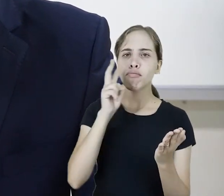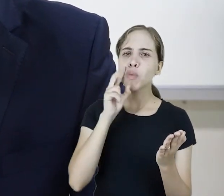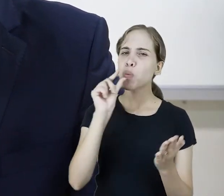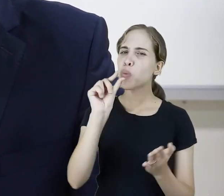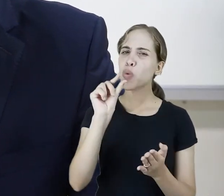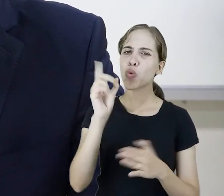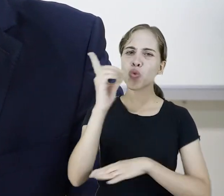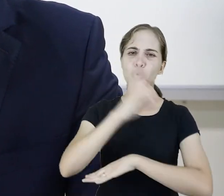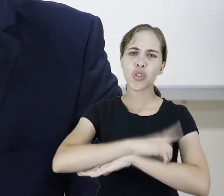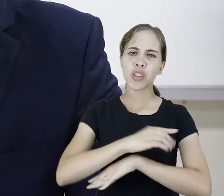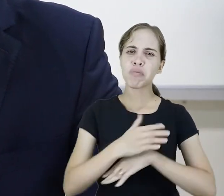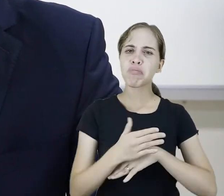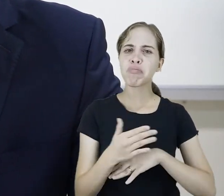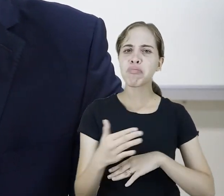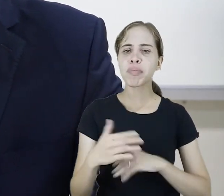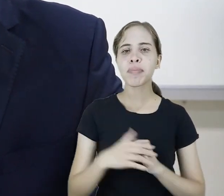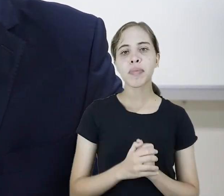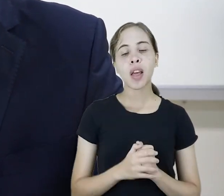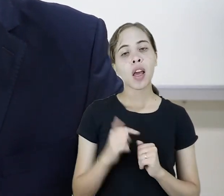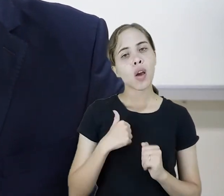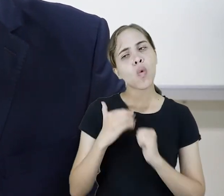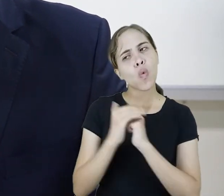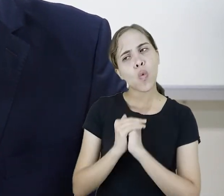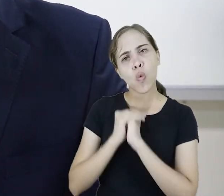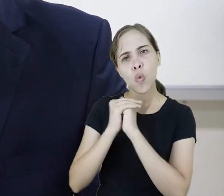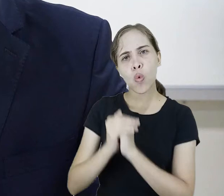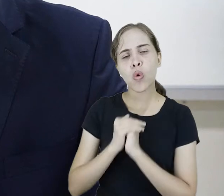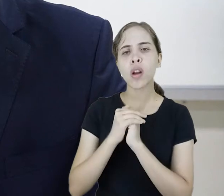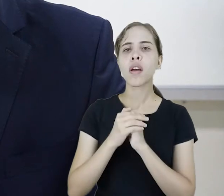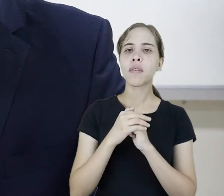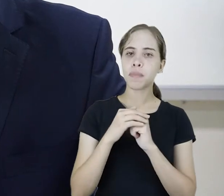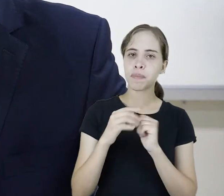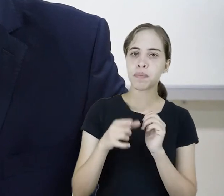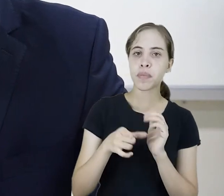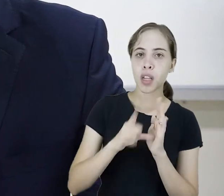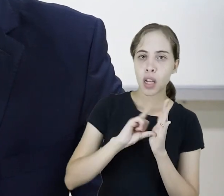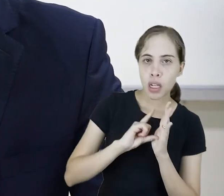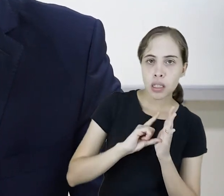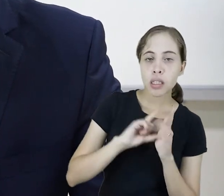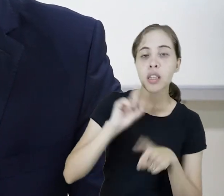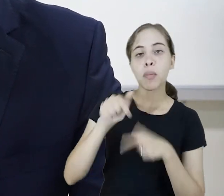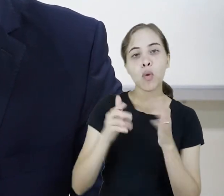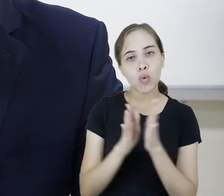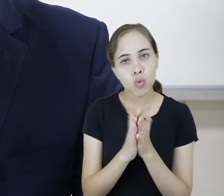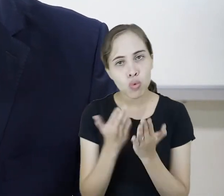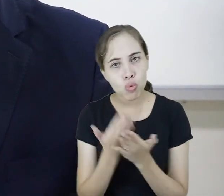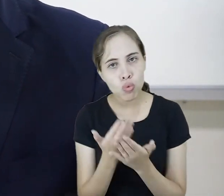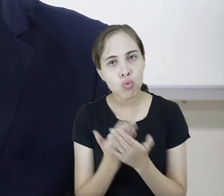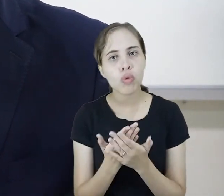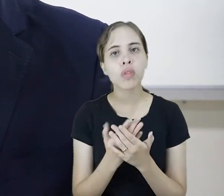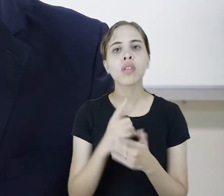poucos dias. Eu orava antes de ler, depois estudava o livro e